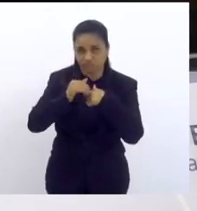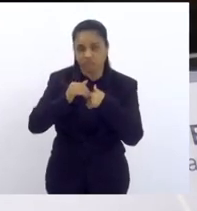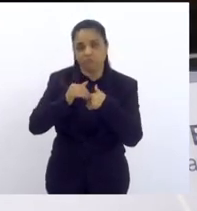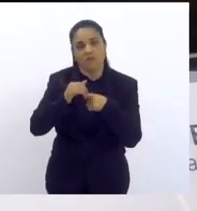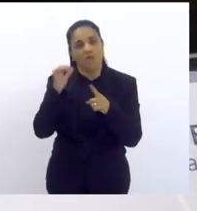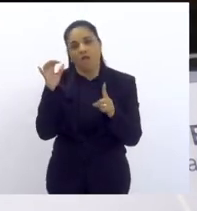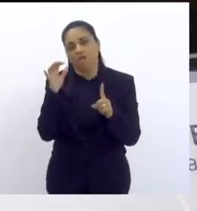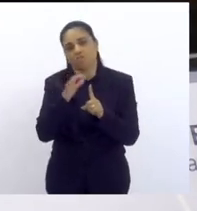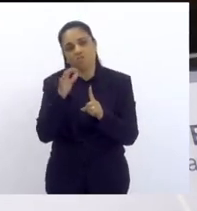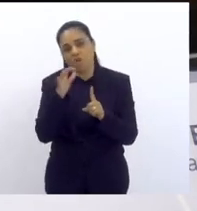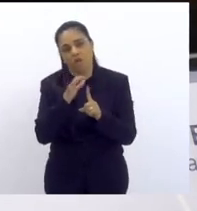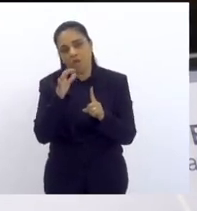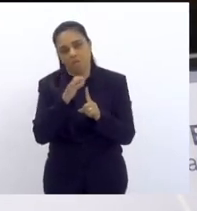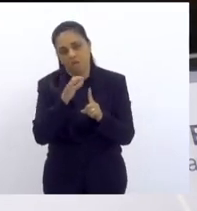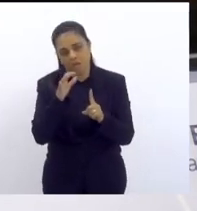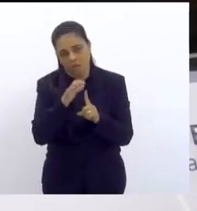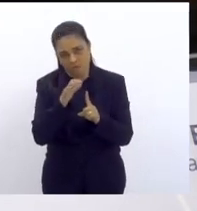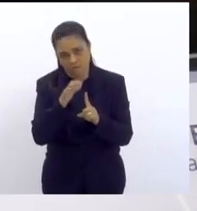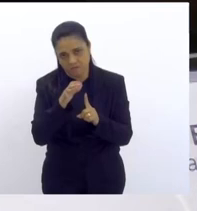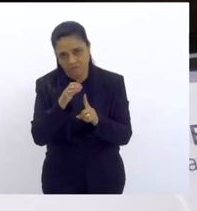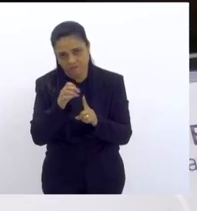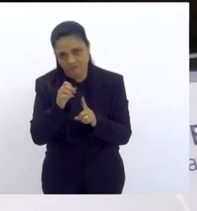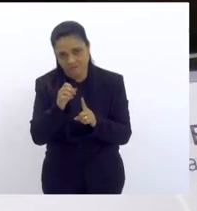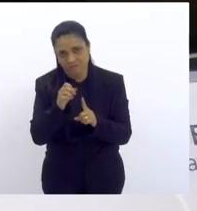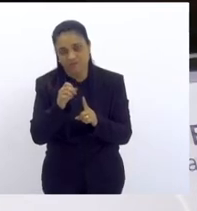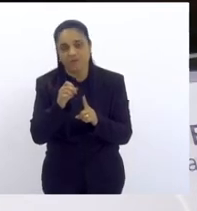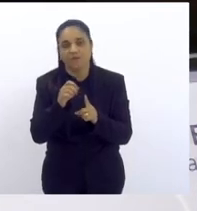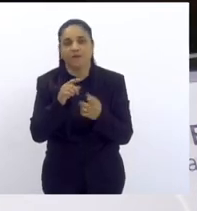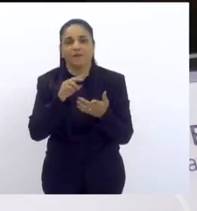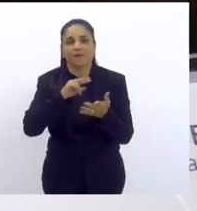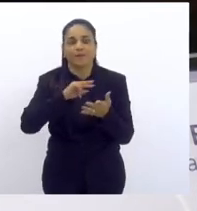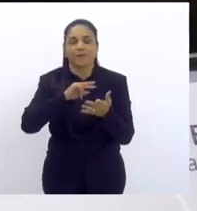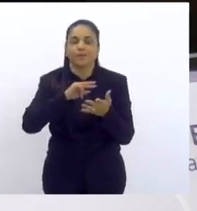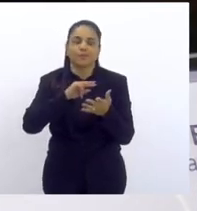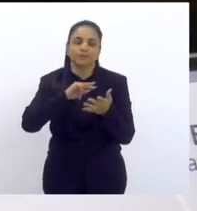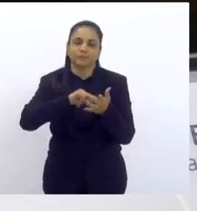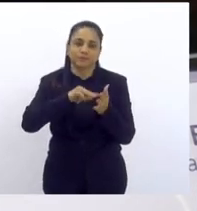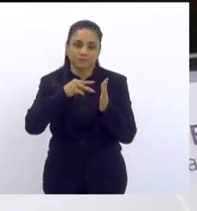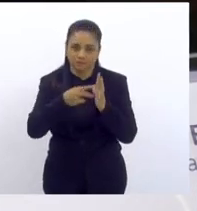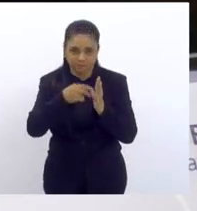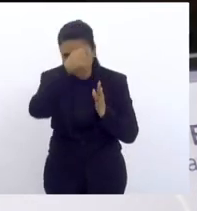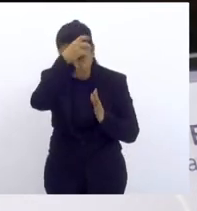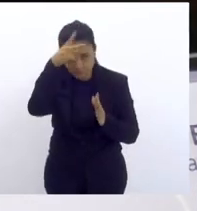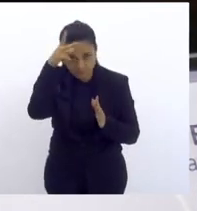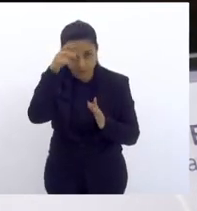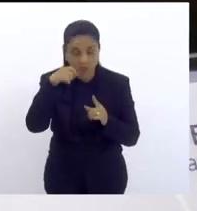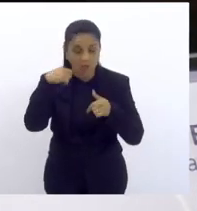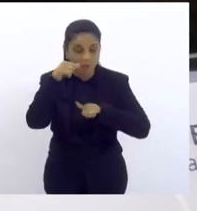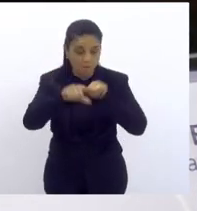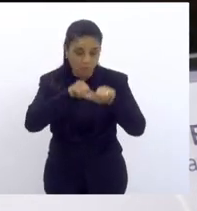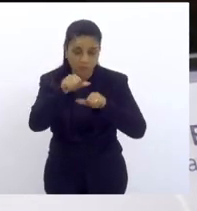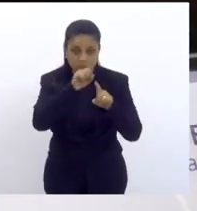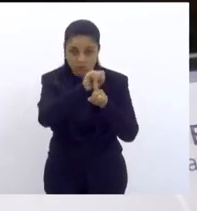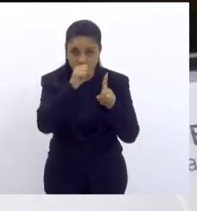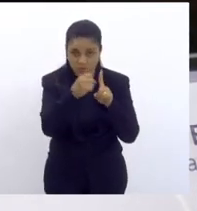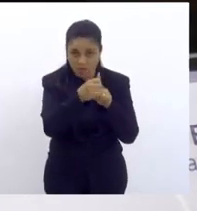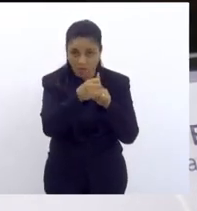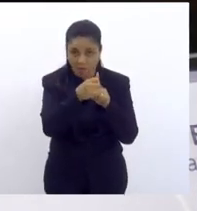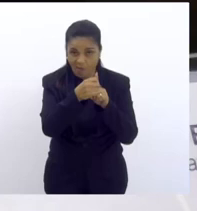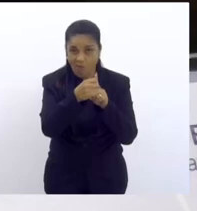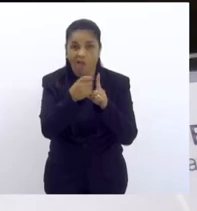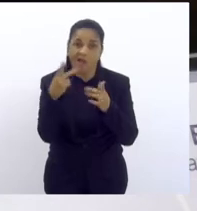ameaçam as posições estabelecidas de modo significativo porque a mudança social somente se implementa